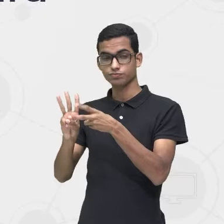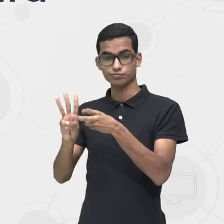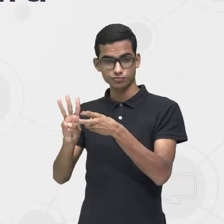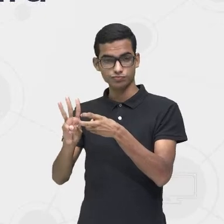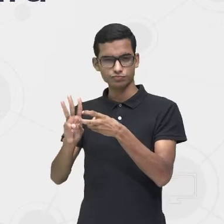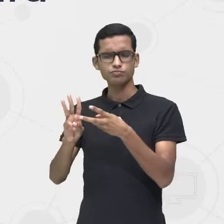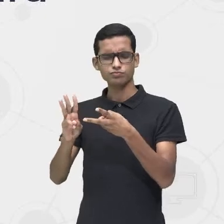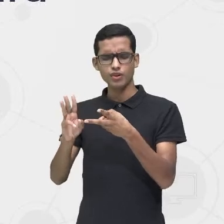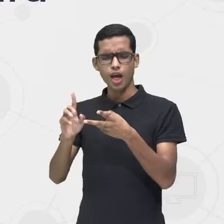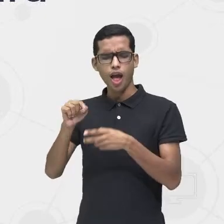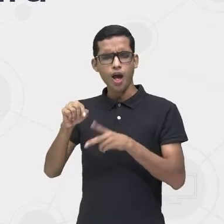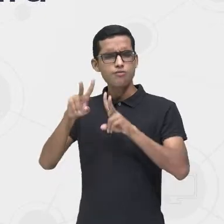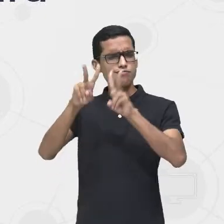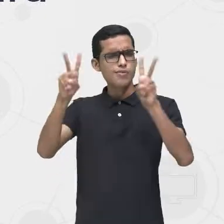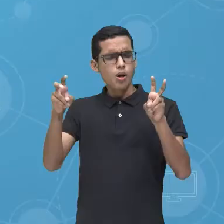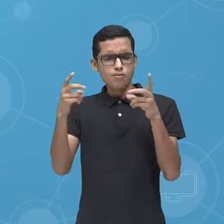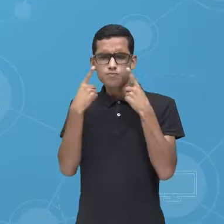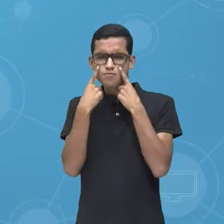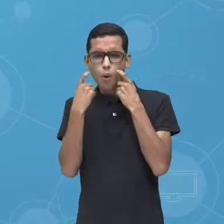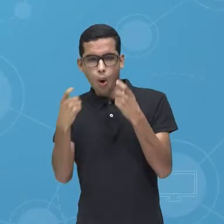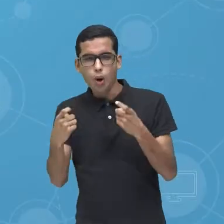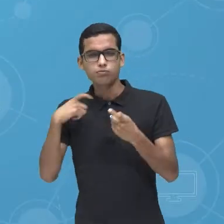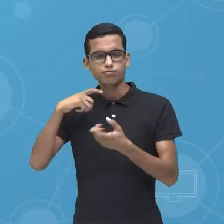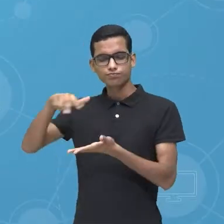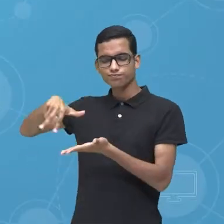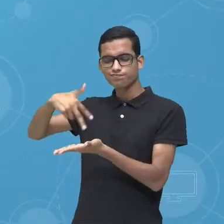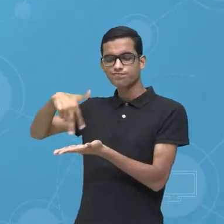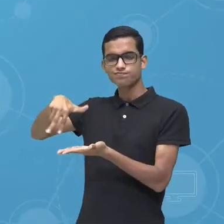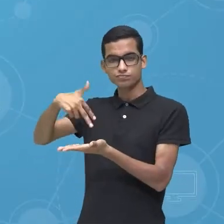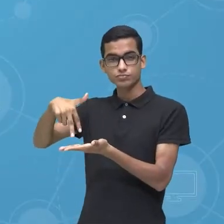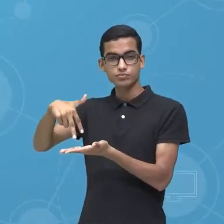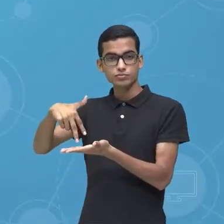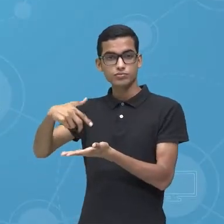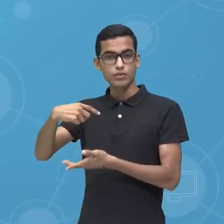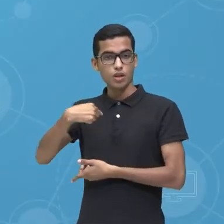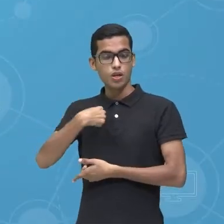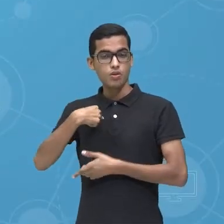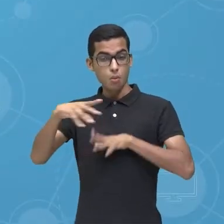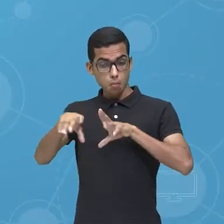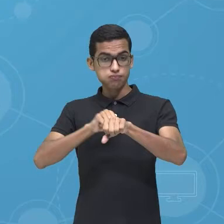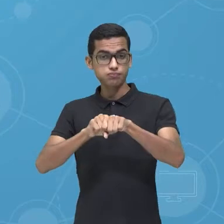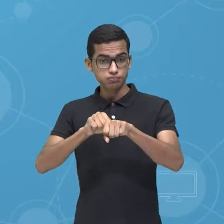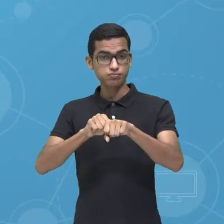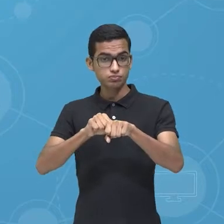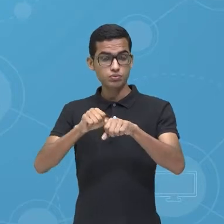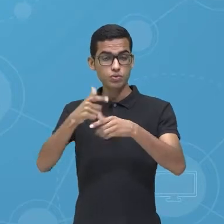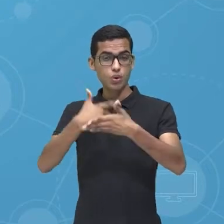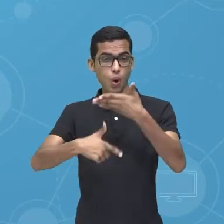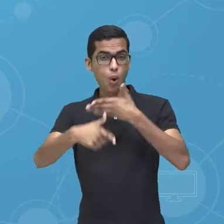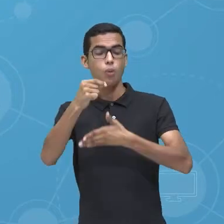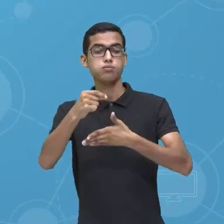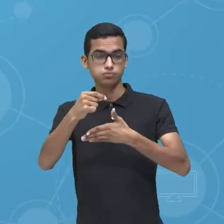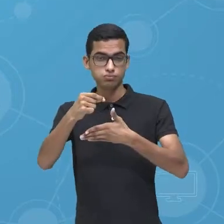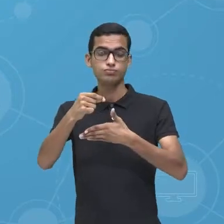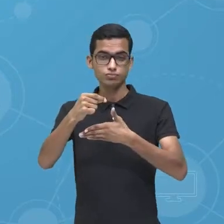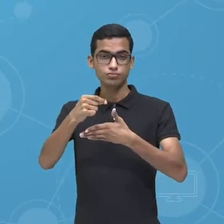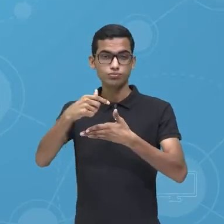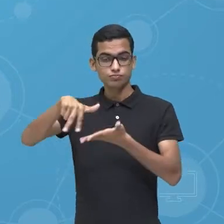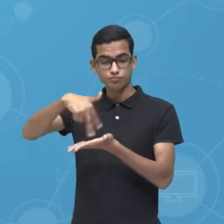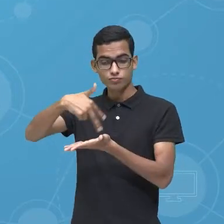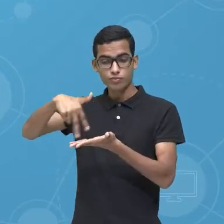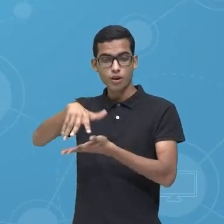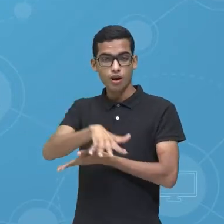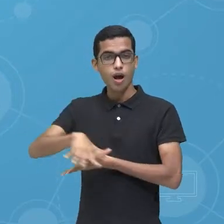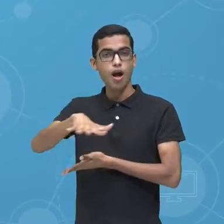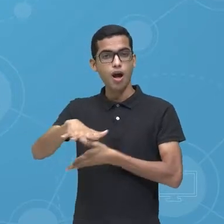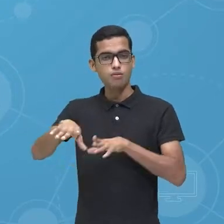me atrai, porque esse conteúdo de dança, né? Eu tenho formação em dança pela Universidade do Estado do Amazonas e a